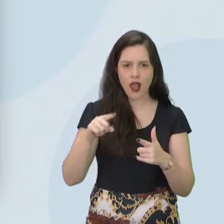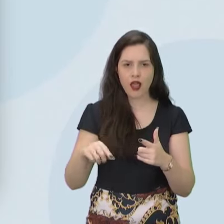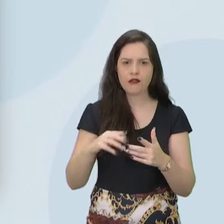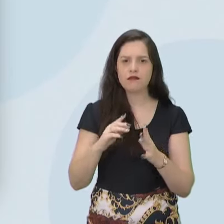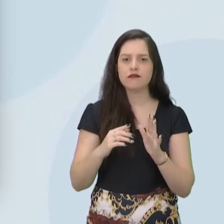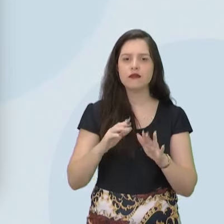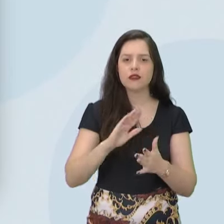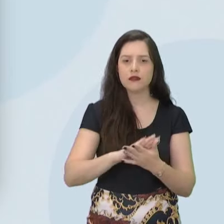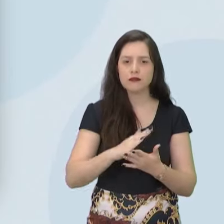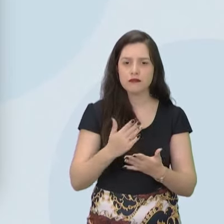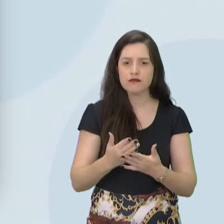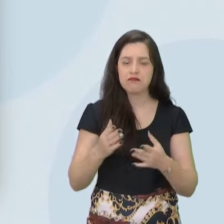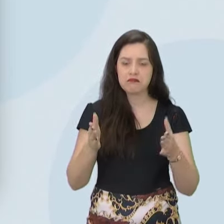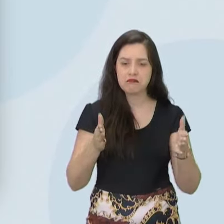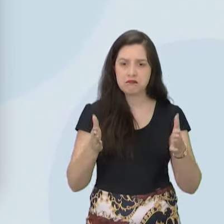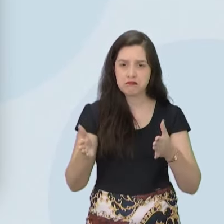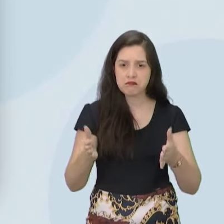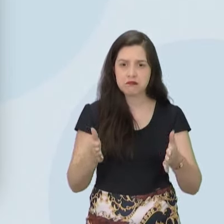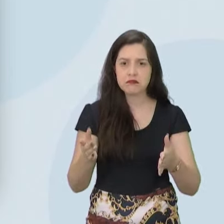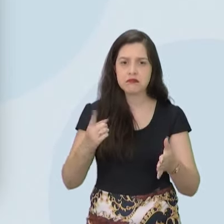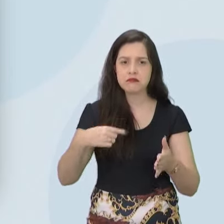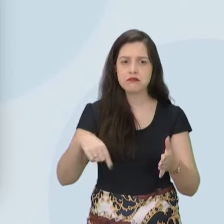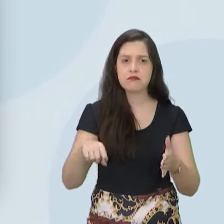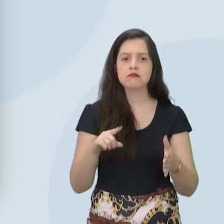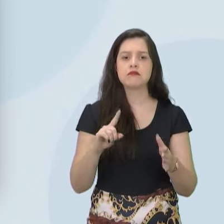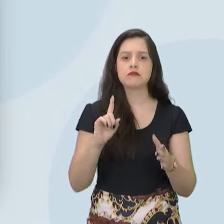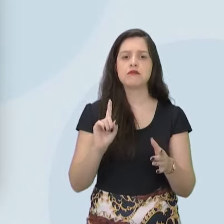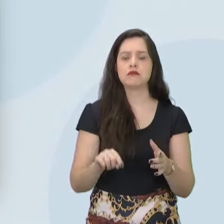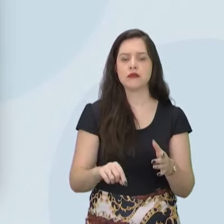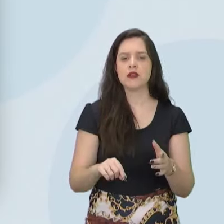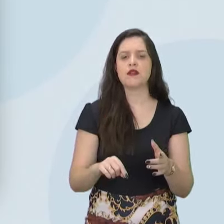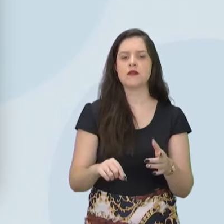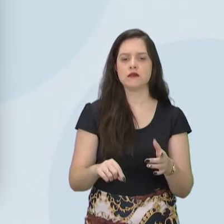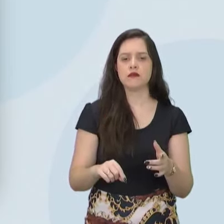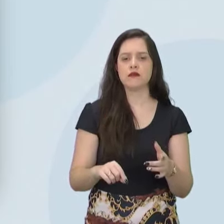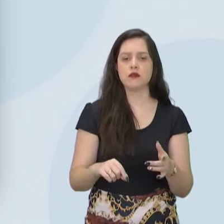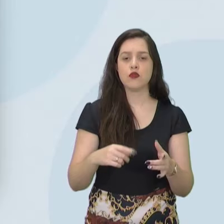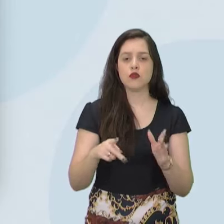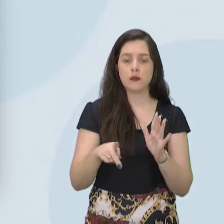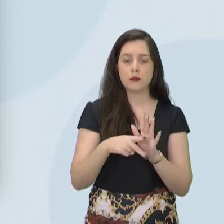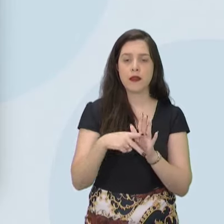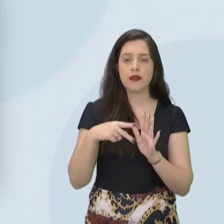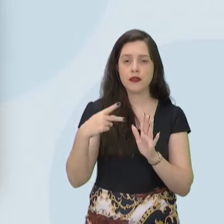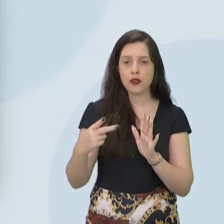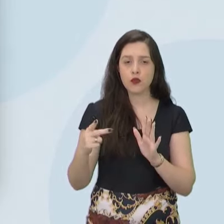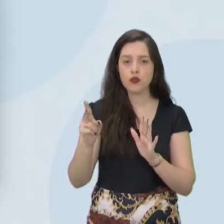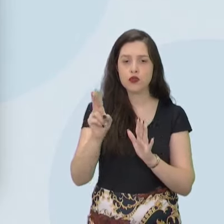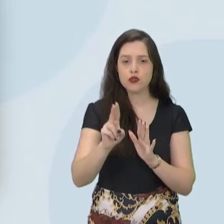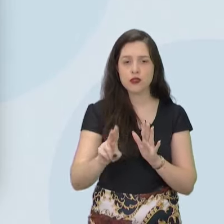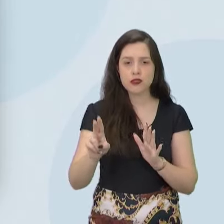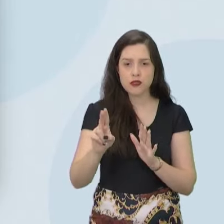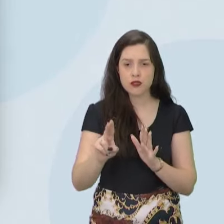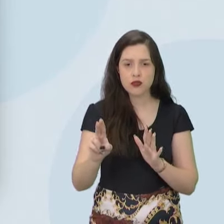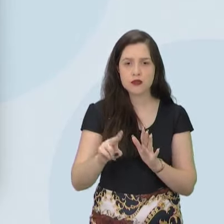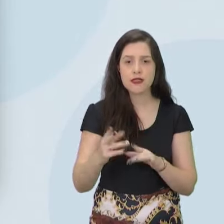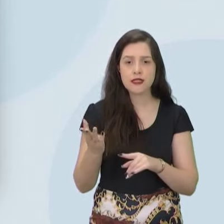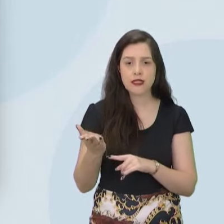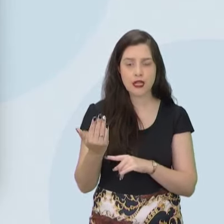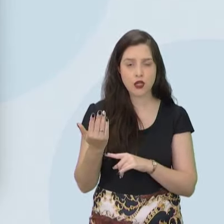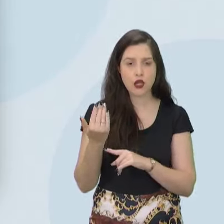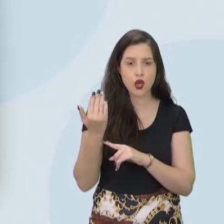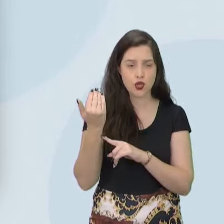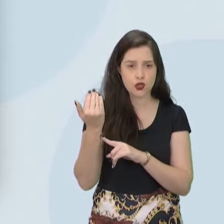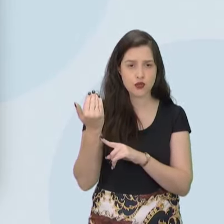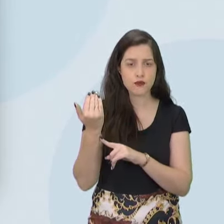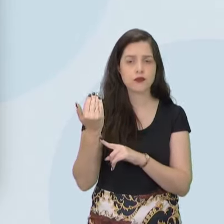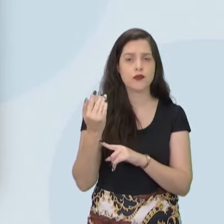de tendência central e das medidas de dispersão, amplitude e desvio padrão, utilizando ou não recursos tecnológicos. Então, a